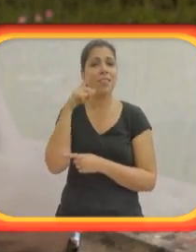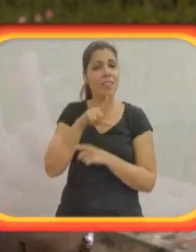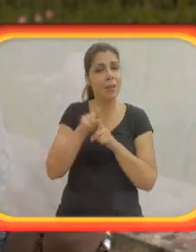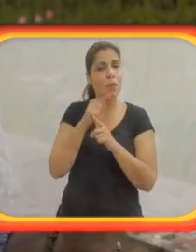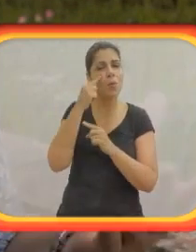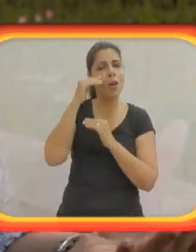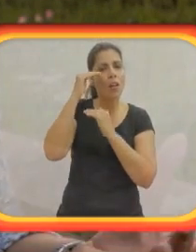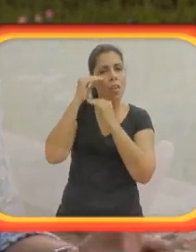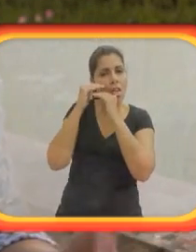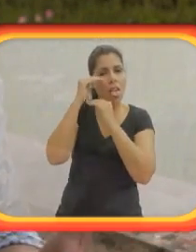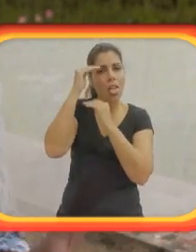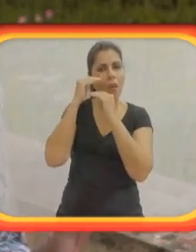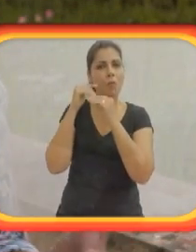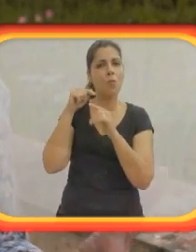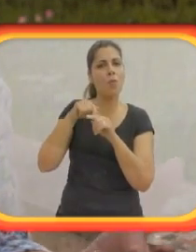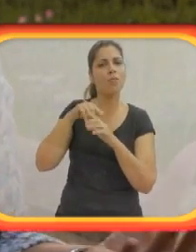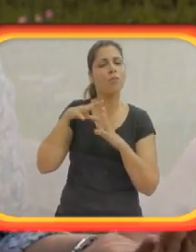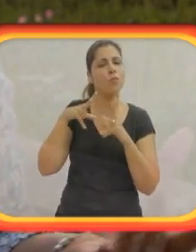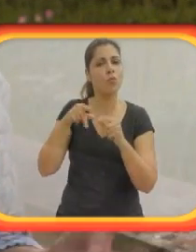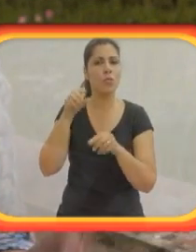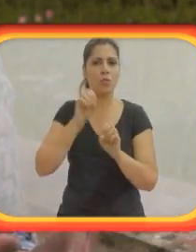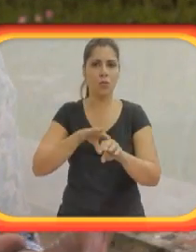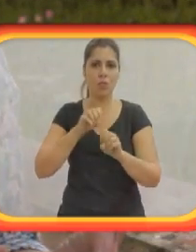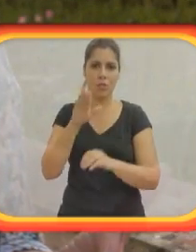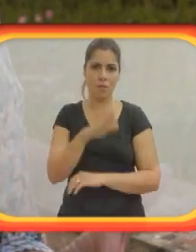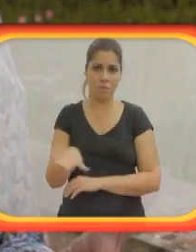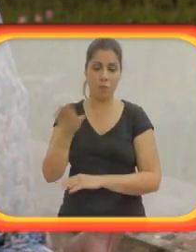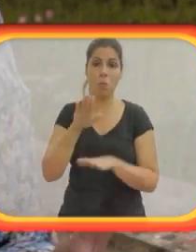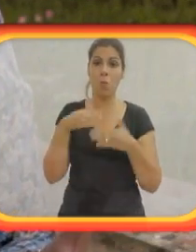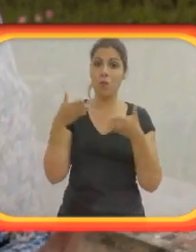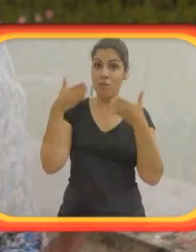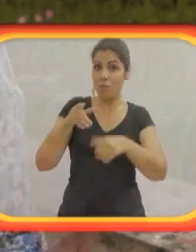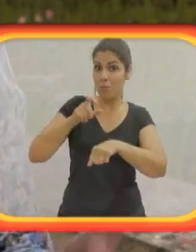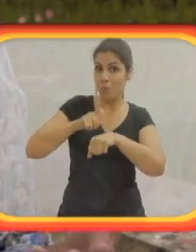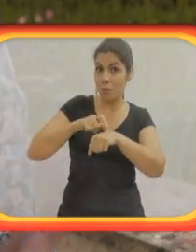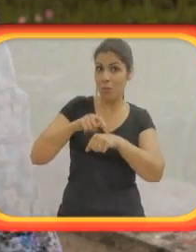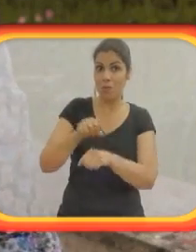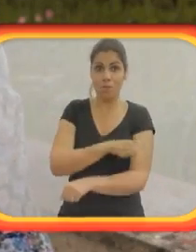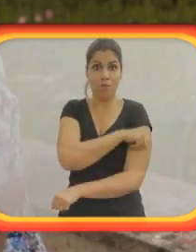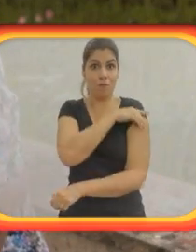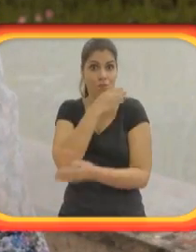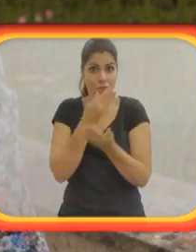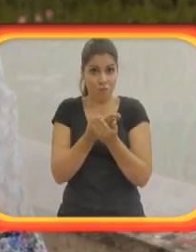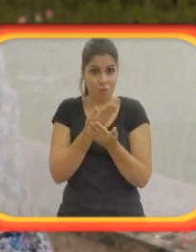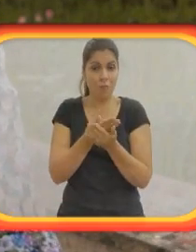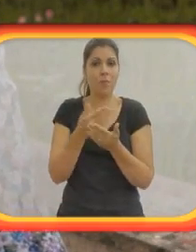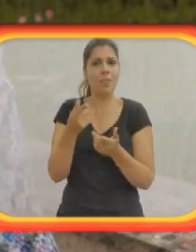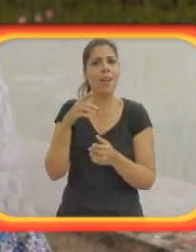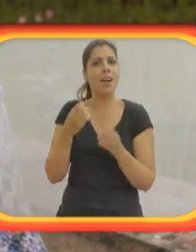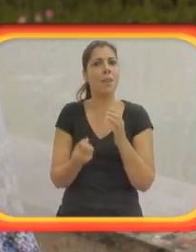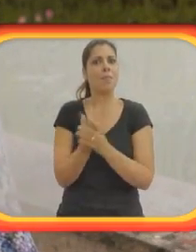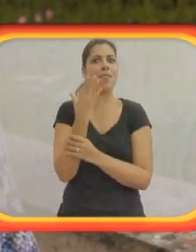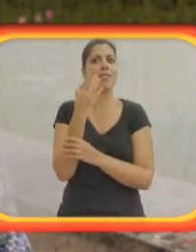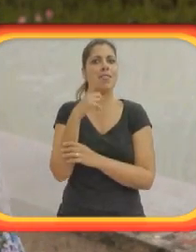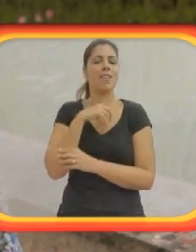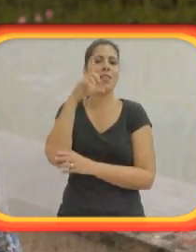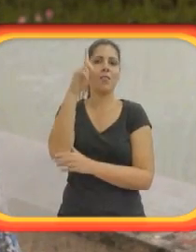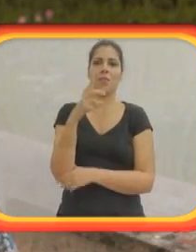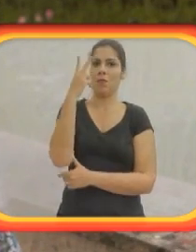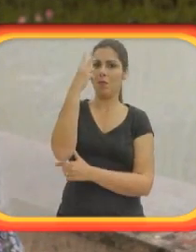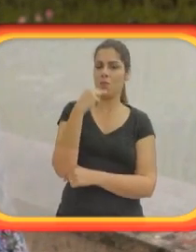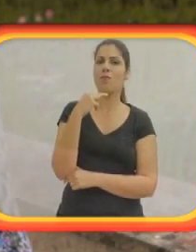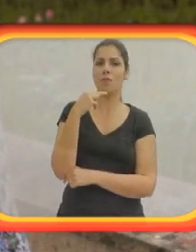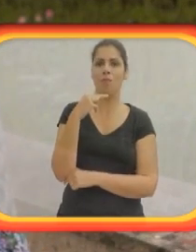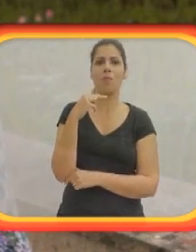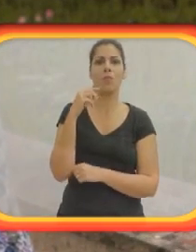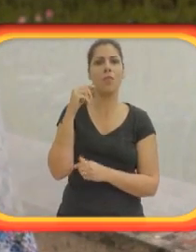se desenvolve bem com essa baixa visão, passa por toda a sua educação infantil e quando chega no momento dessa